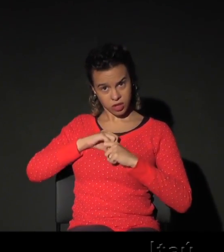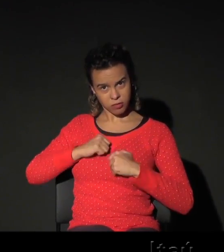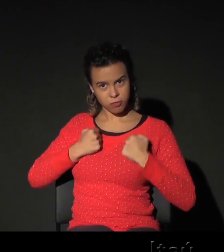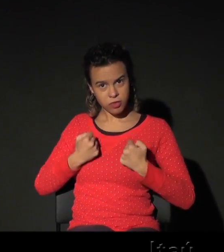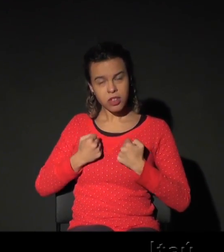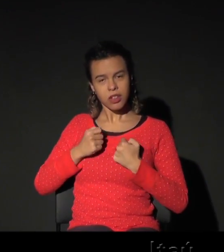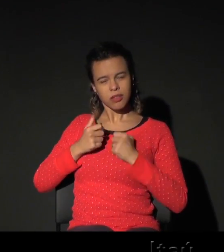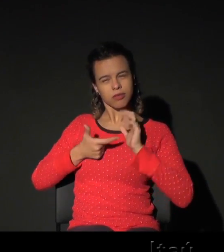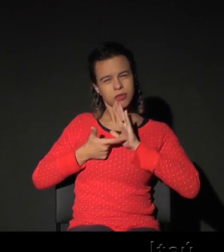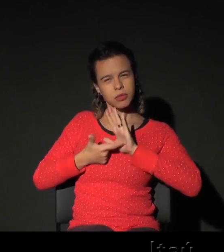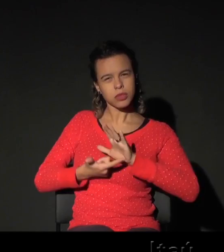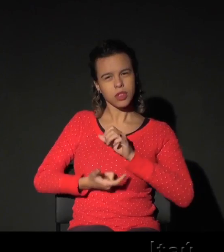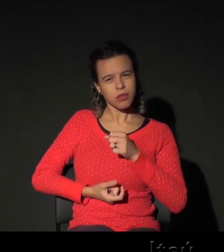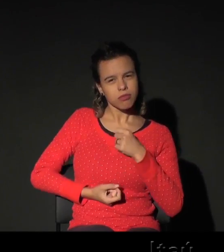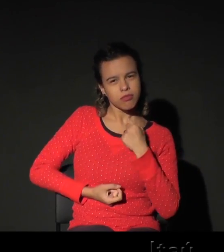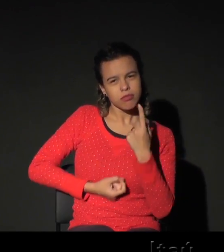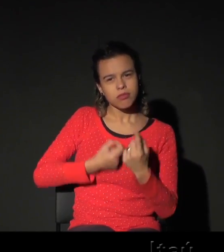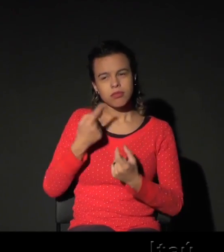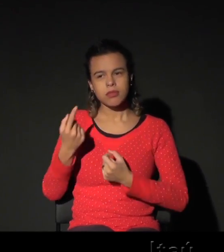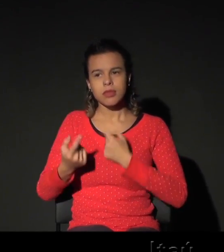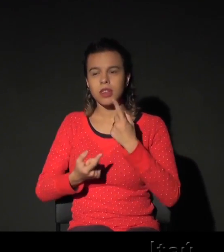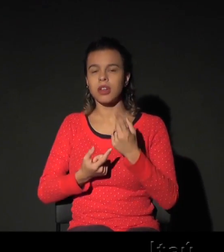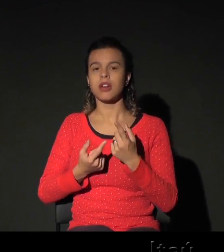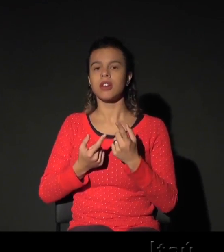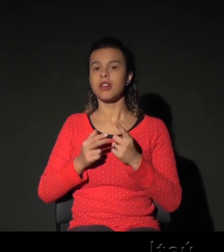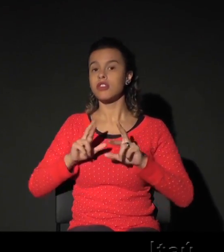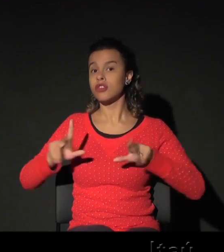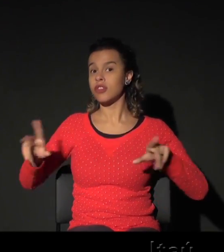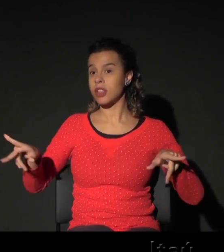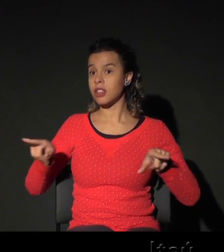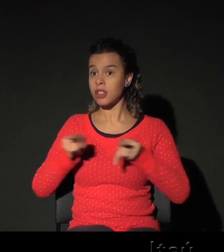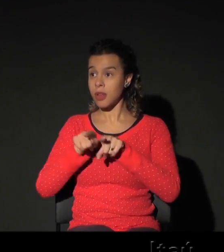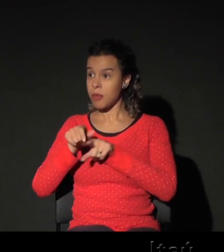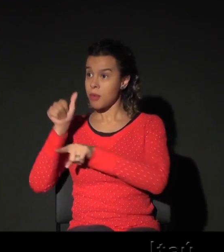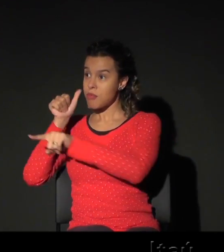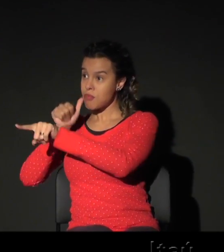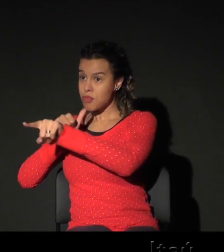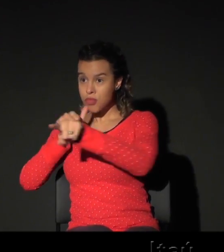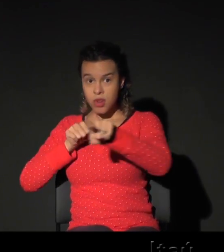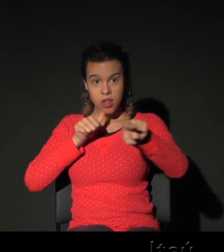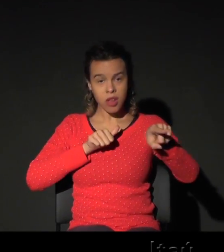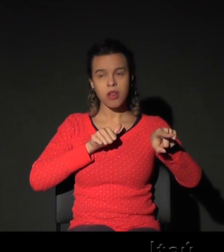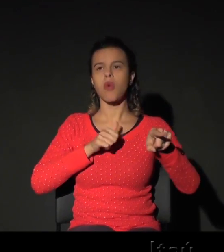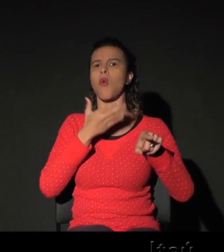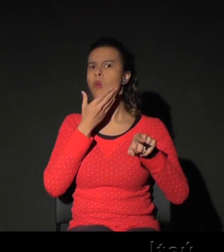expressar em cada mulher que aqui está e em cada homem